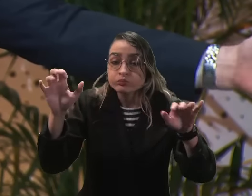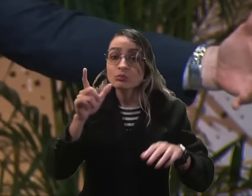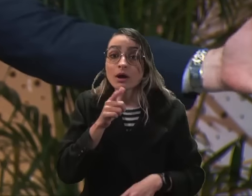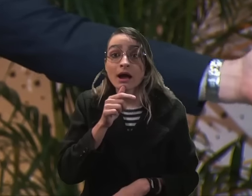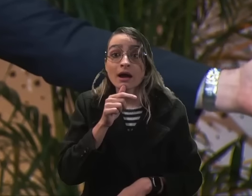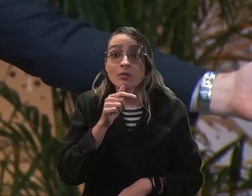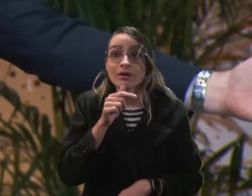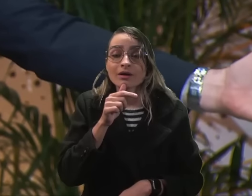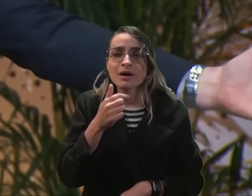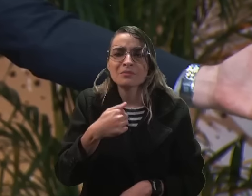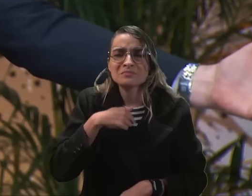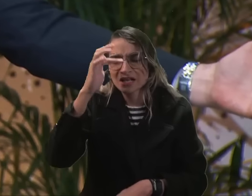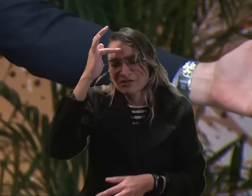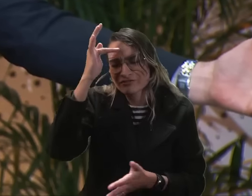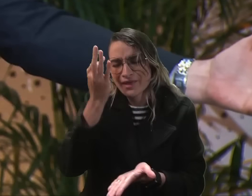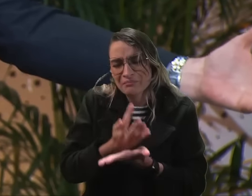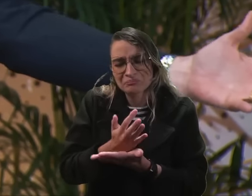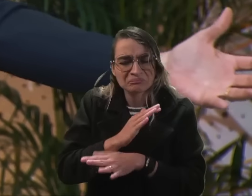por que isso